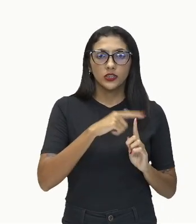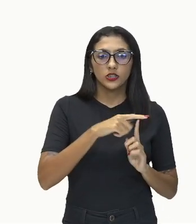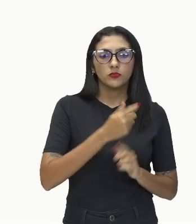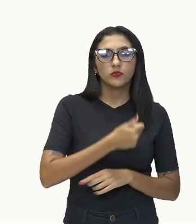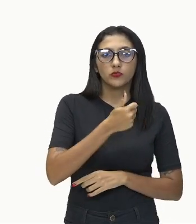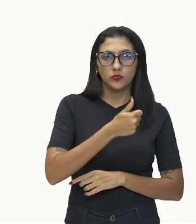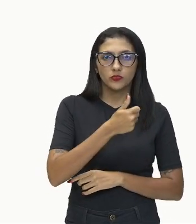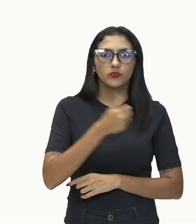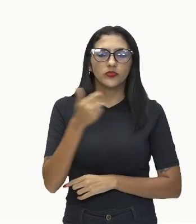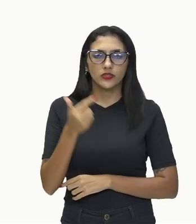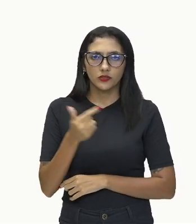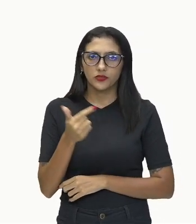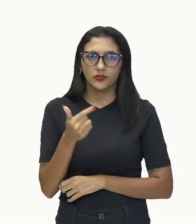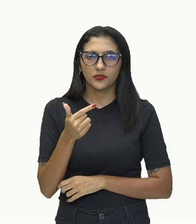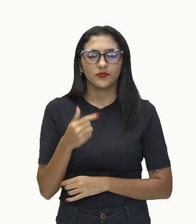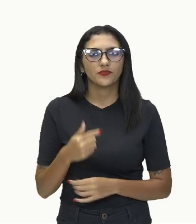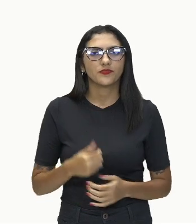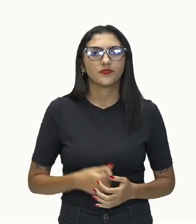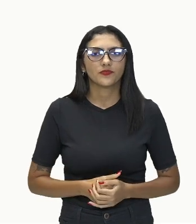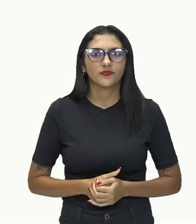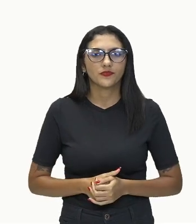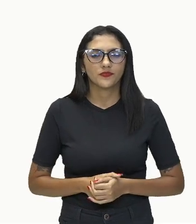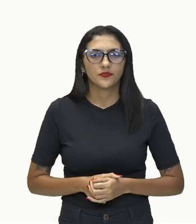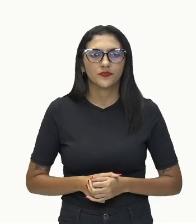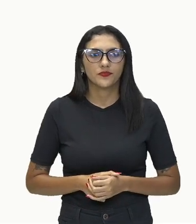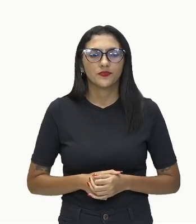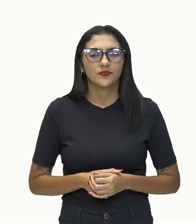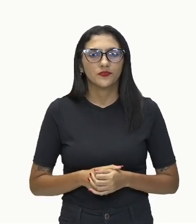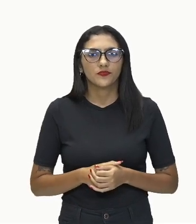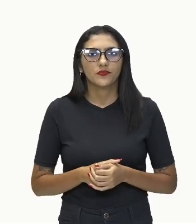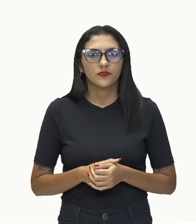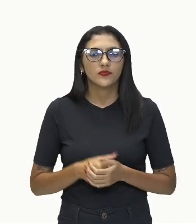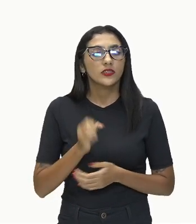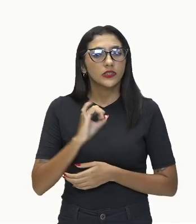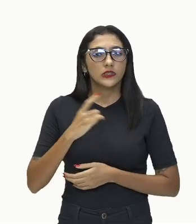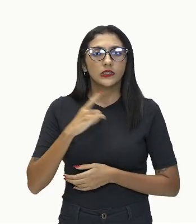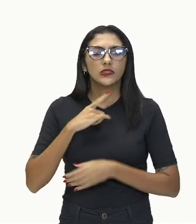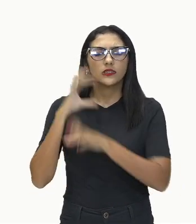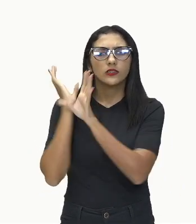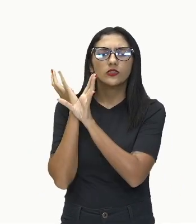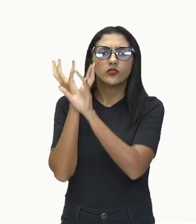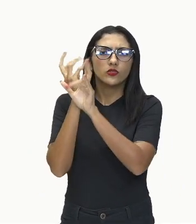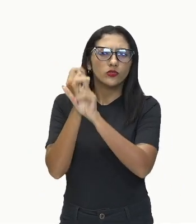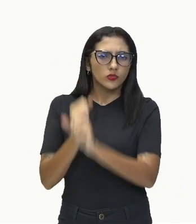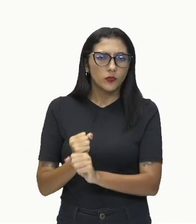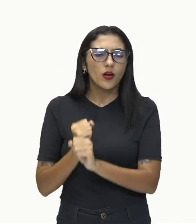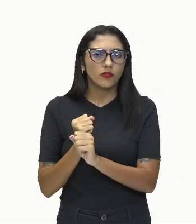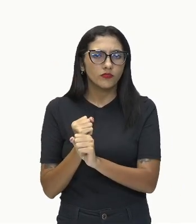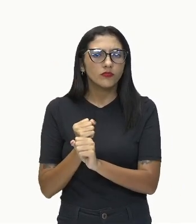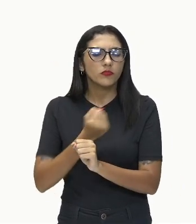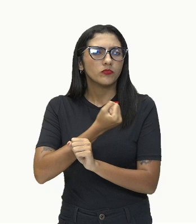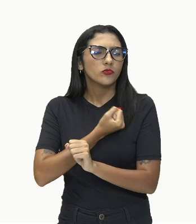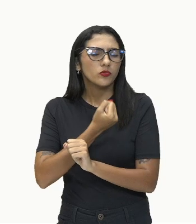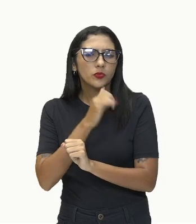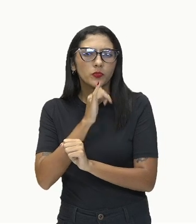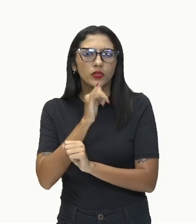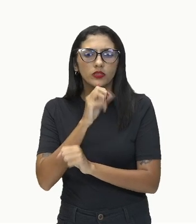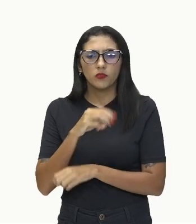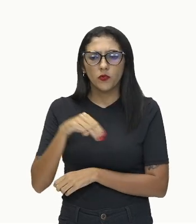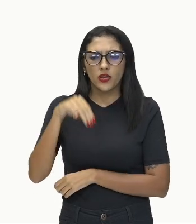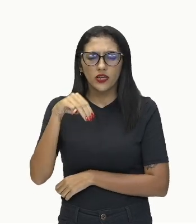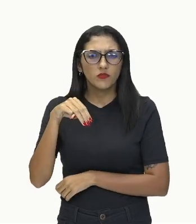ordem. Tá? Então, quando eu for calcular o determinante de uma matriz que possui um único elemento,